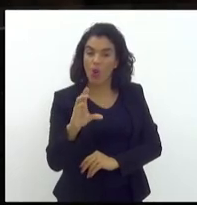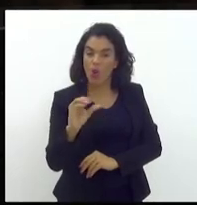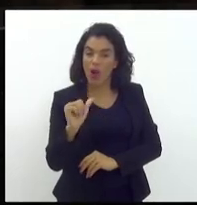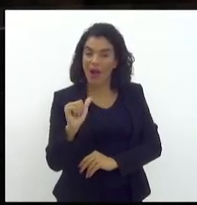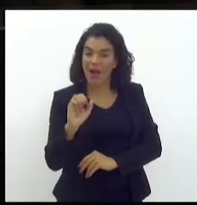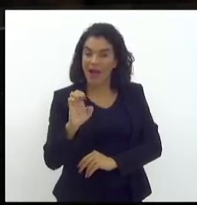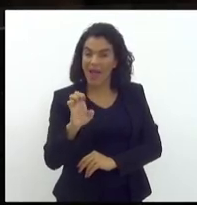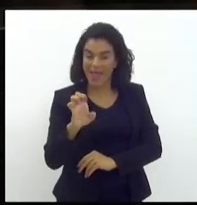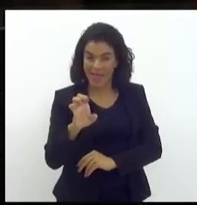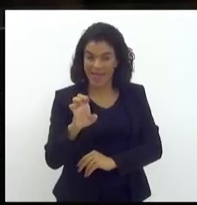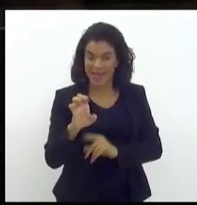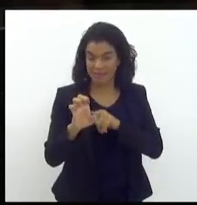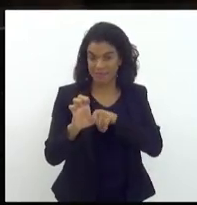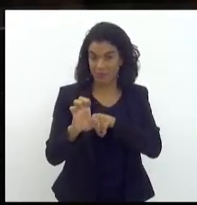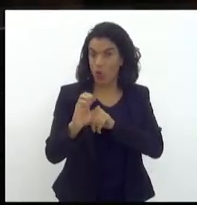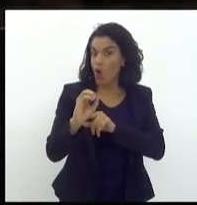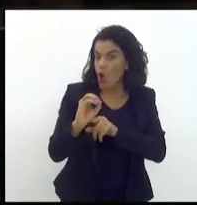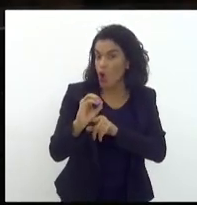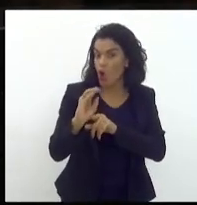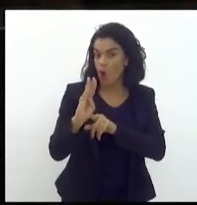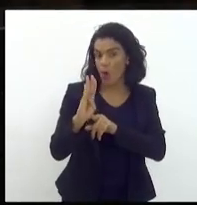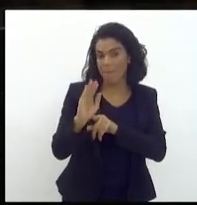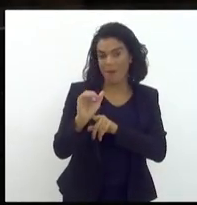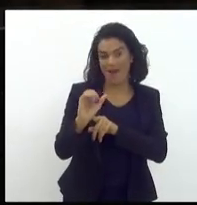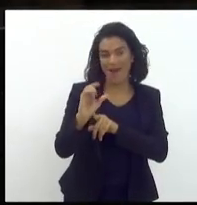é o bolo aí